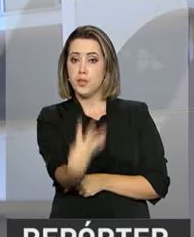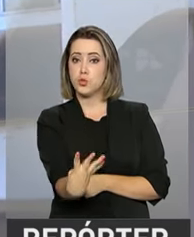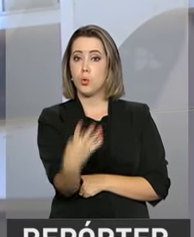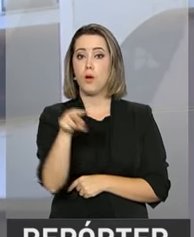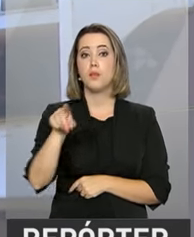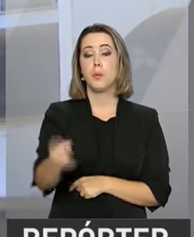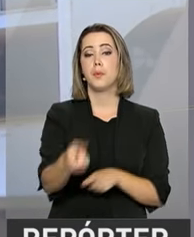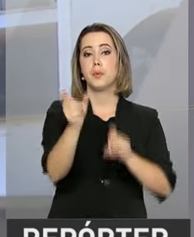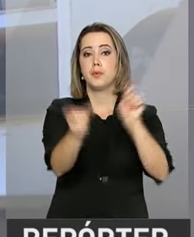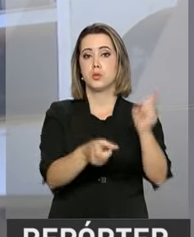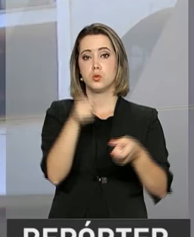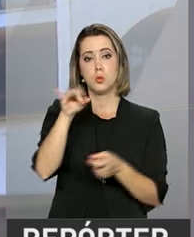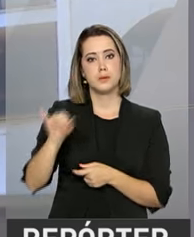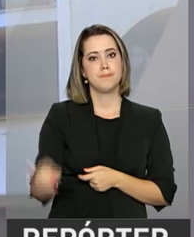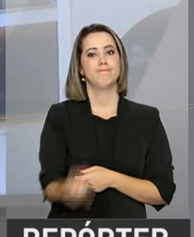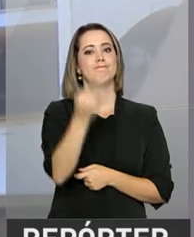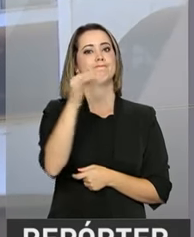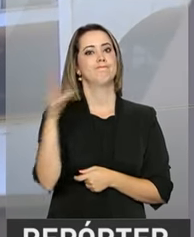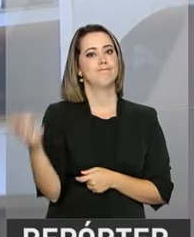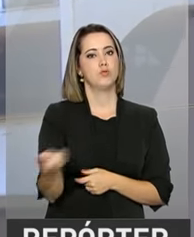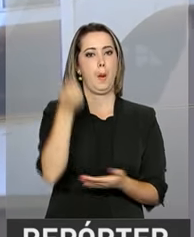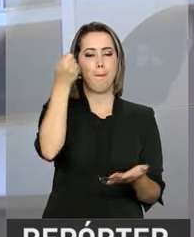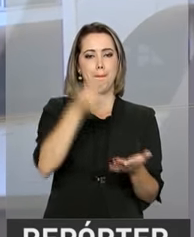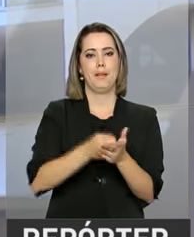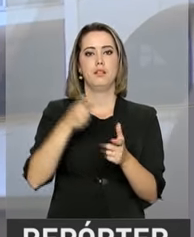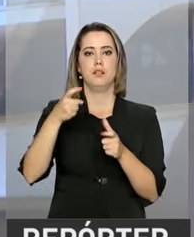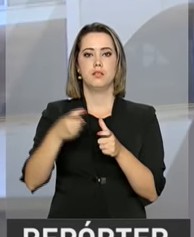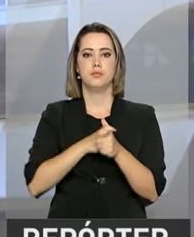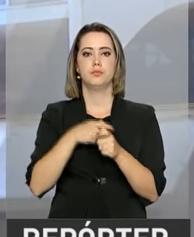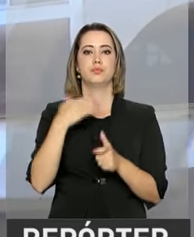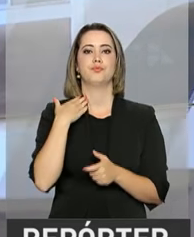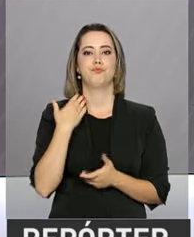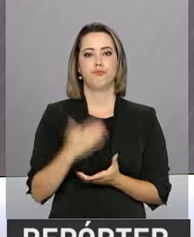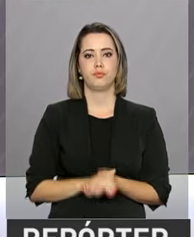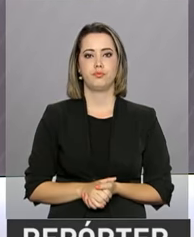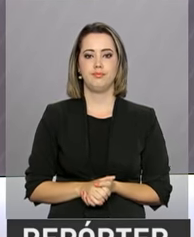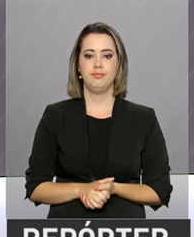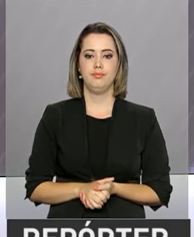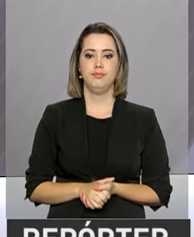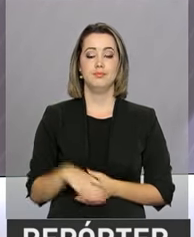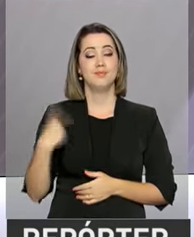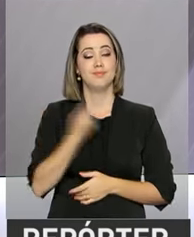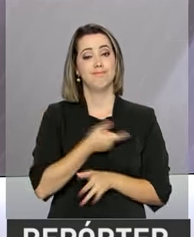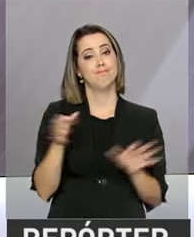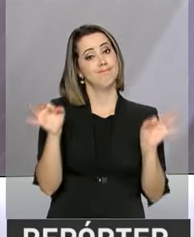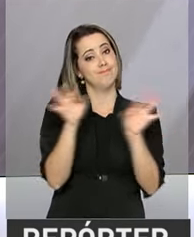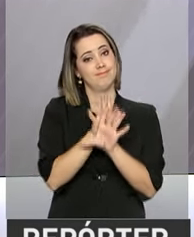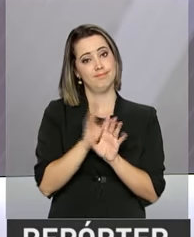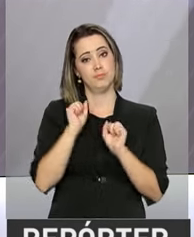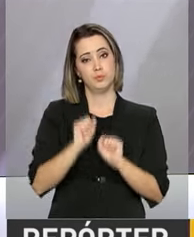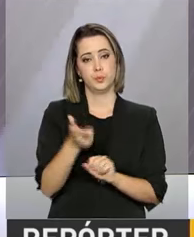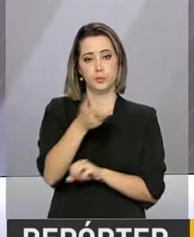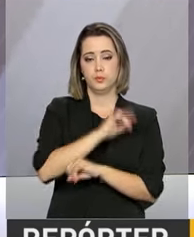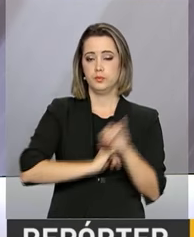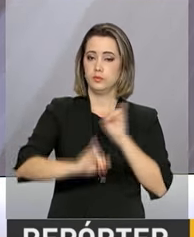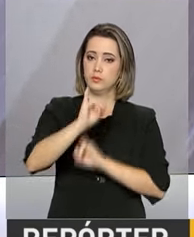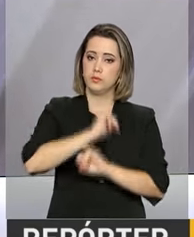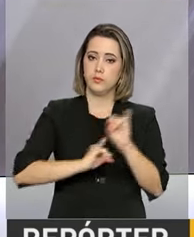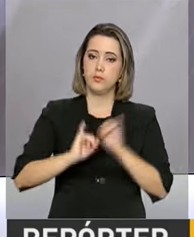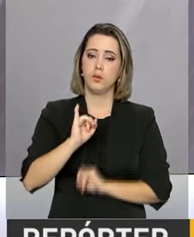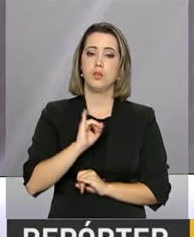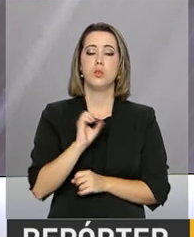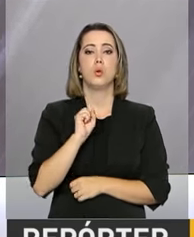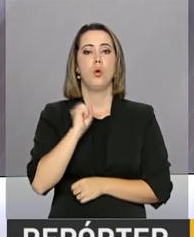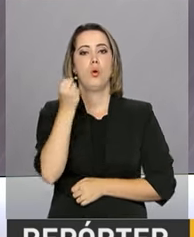trabalhadores aproveitaram a oportunidade e quitaram dívidas com o banco nós ficamos por aqui podemos voltar a qualquer momento com